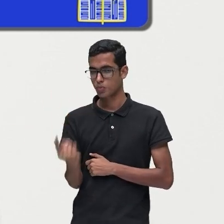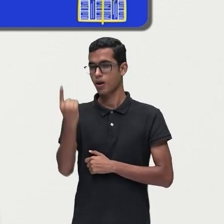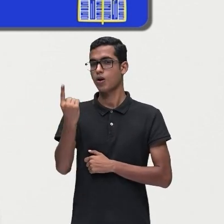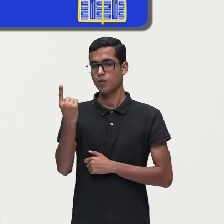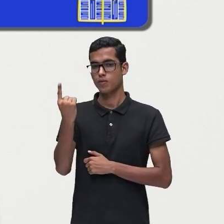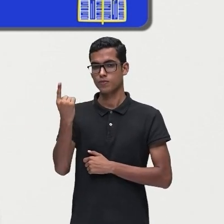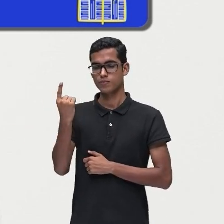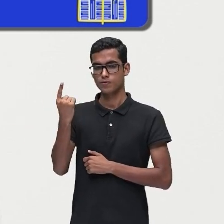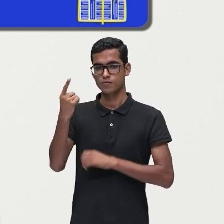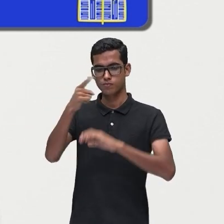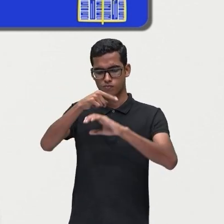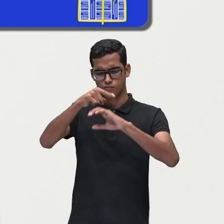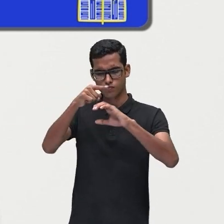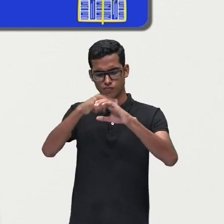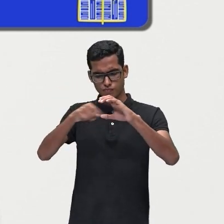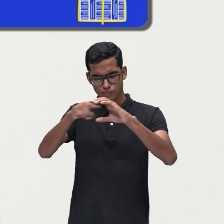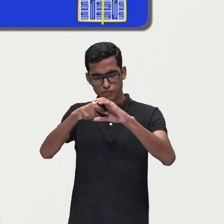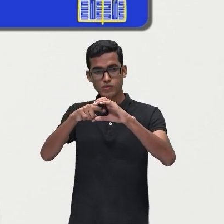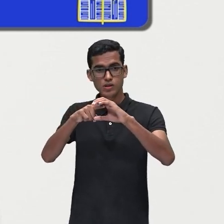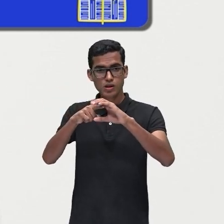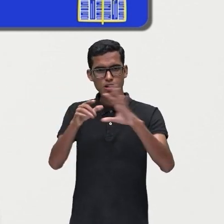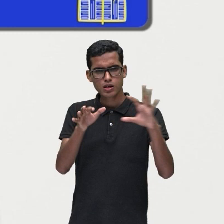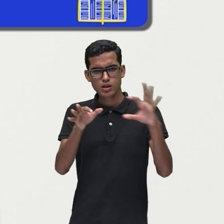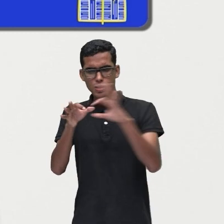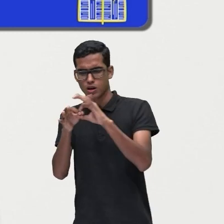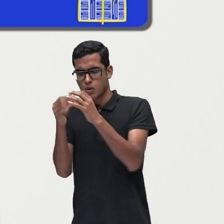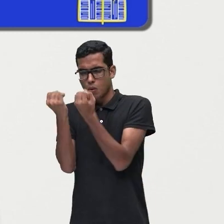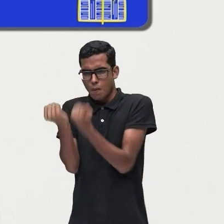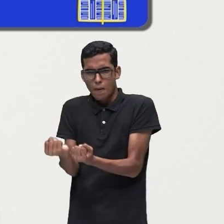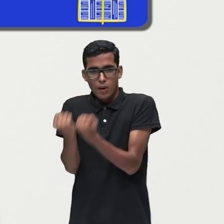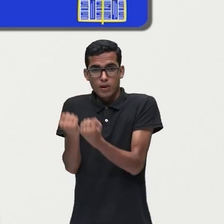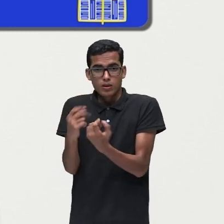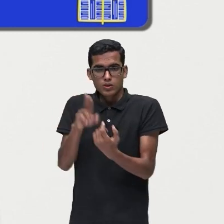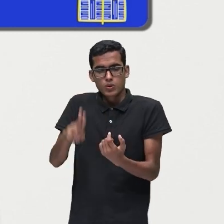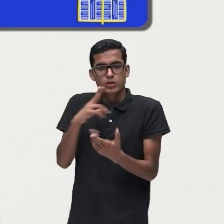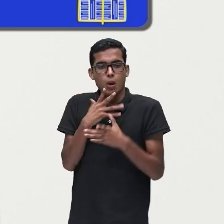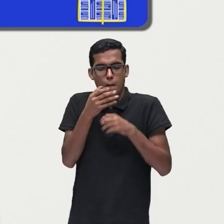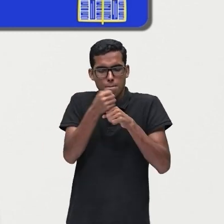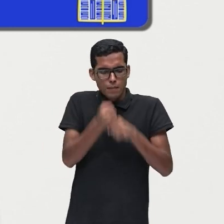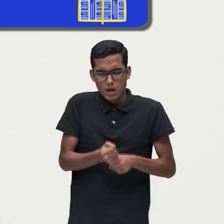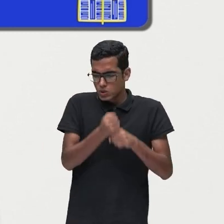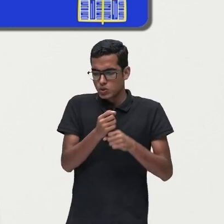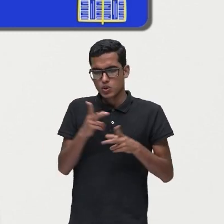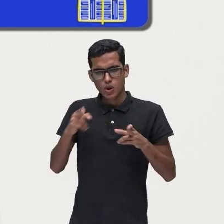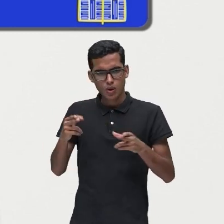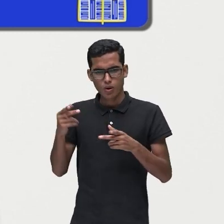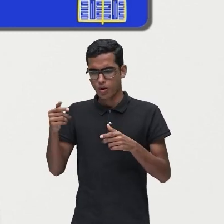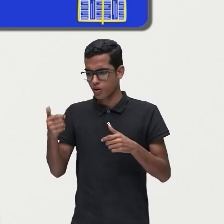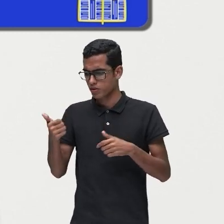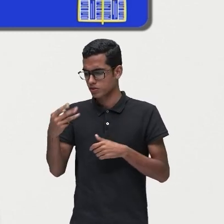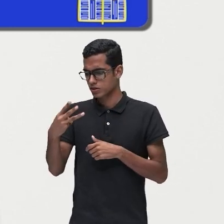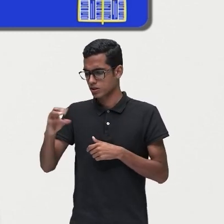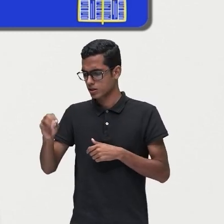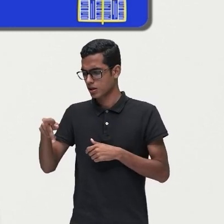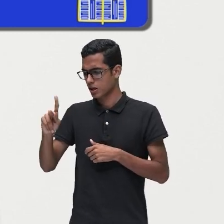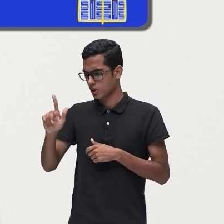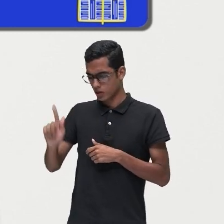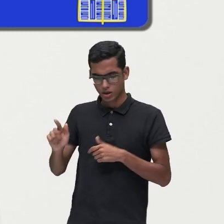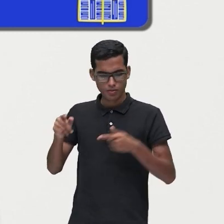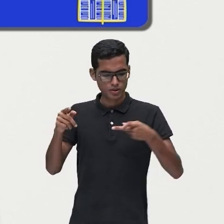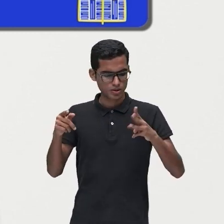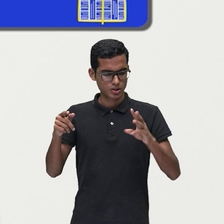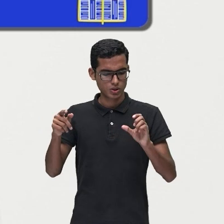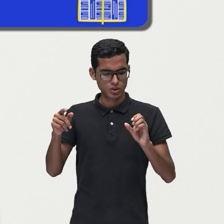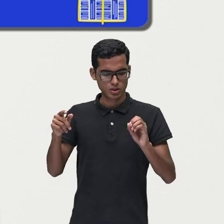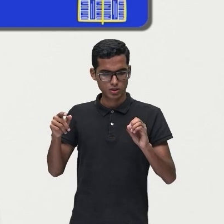eu teria que usar a mesma força que se eu carregasse só o peso. Mas quando